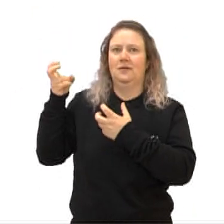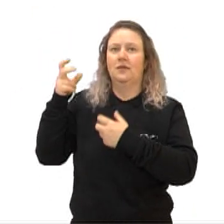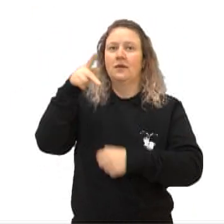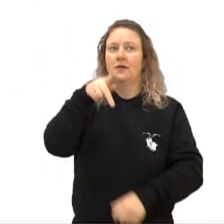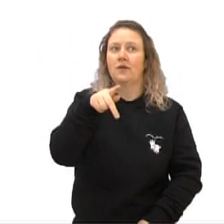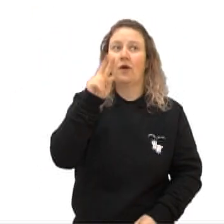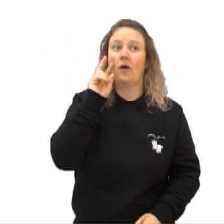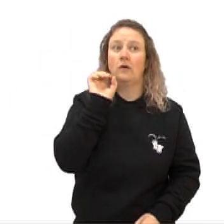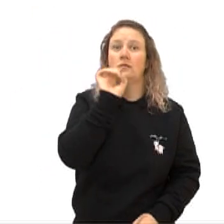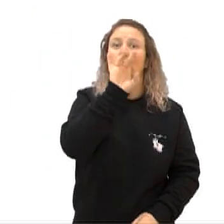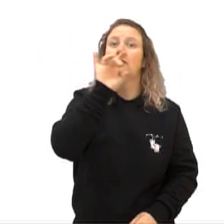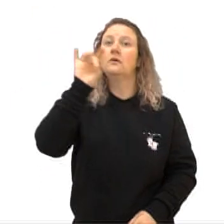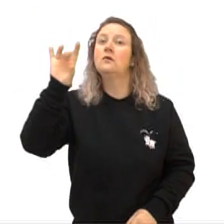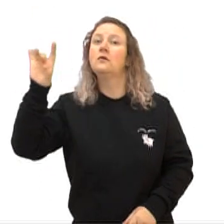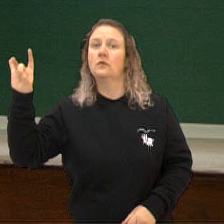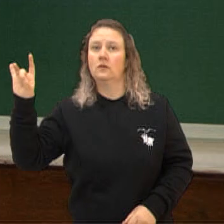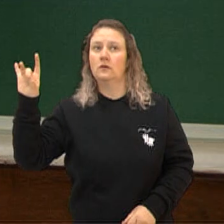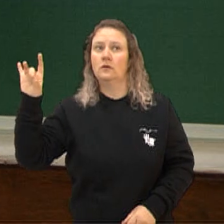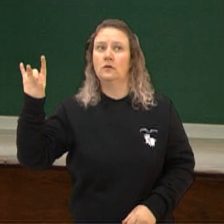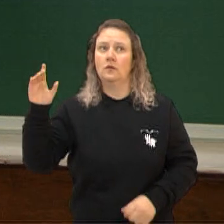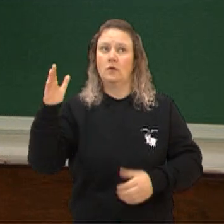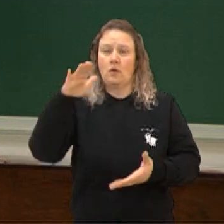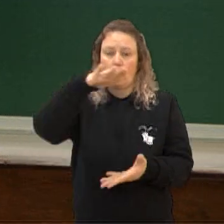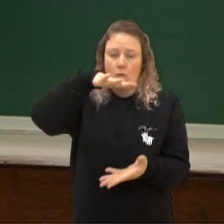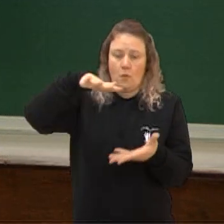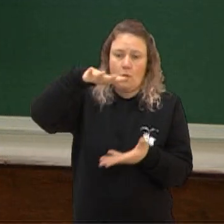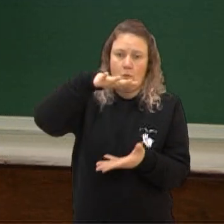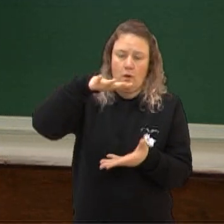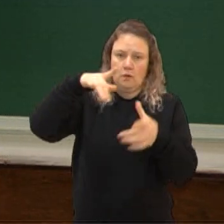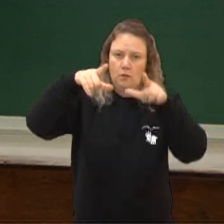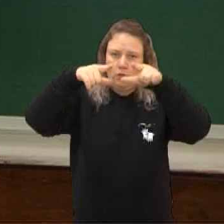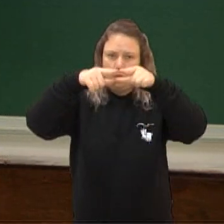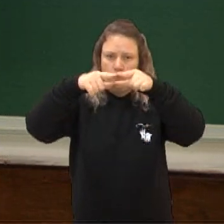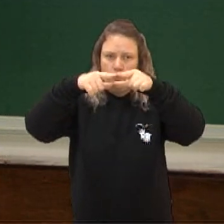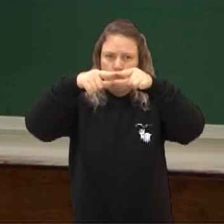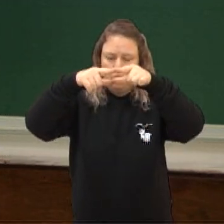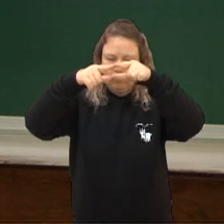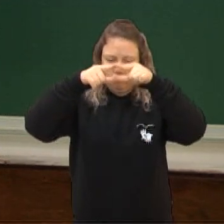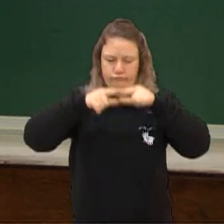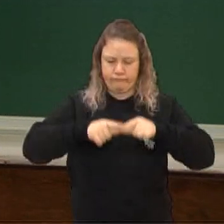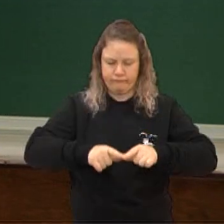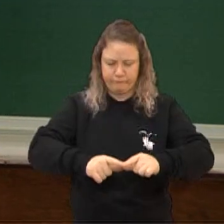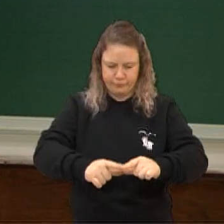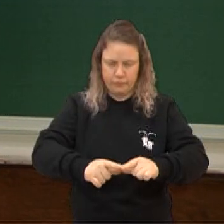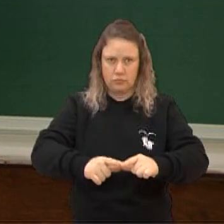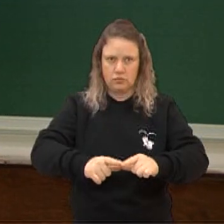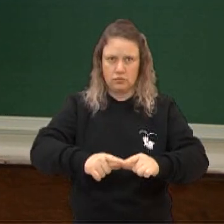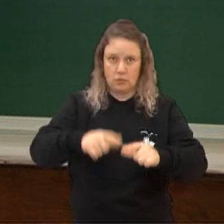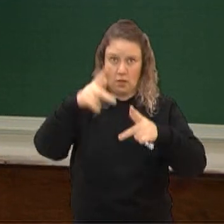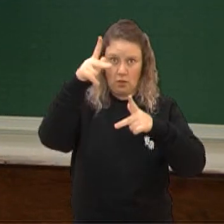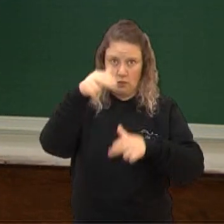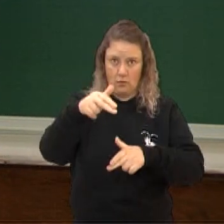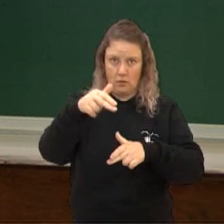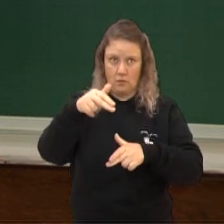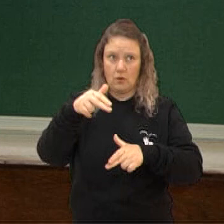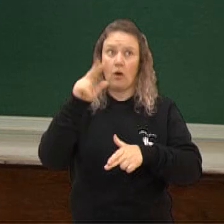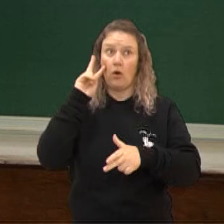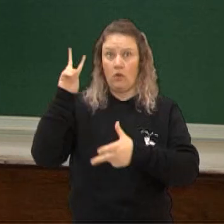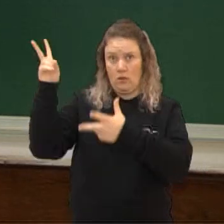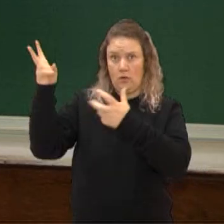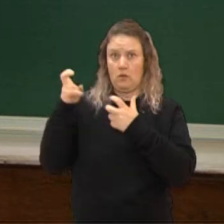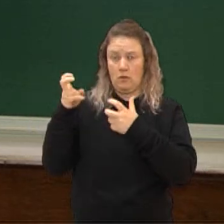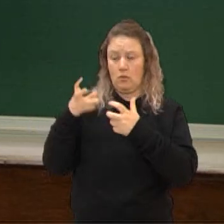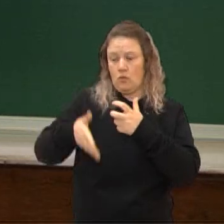polígonos que nós falamos aqui. Base superior, base inferior. Olha os paralelogramos aqui formando